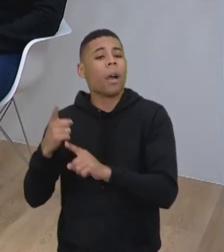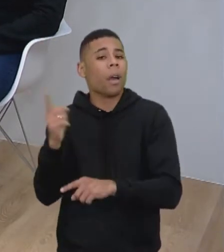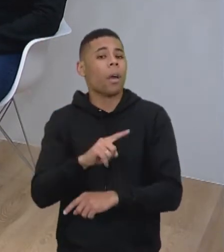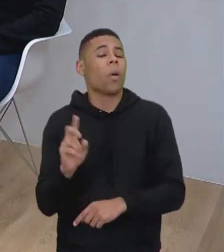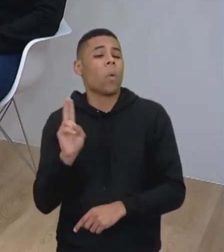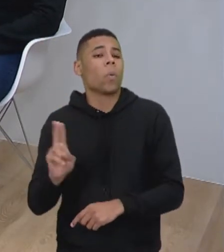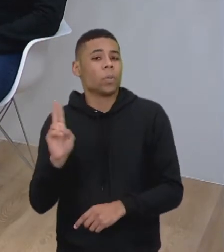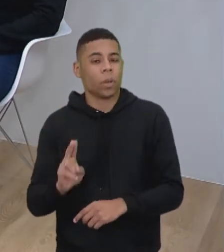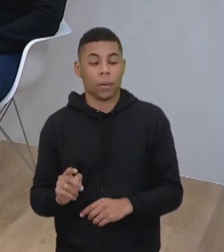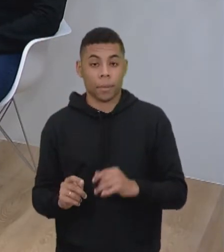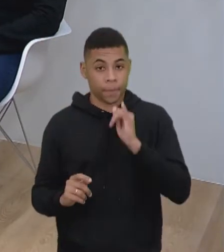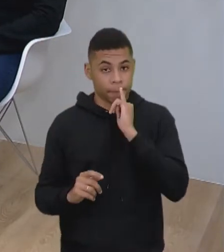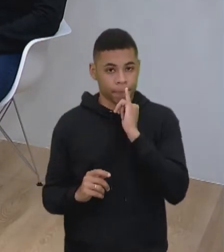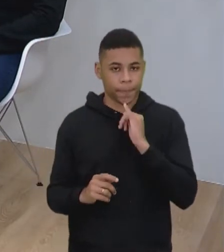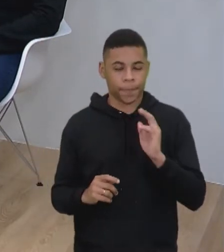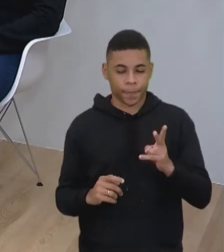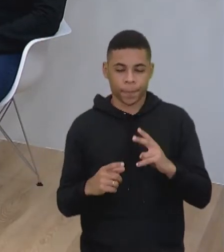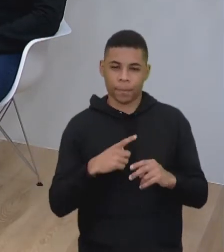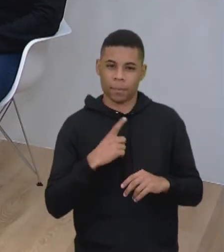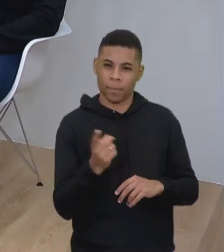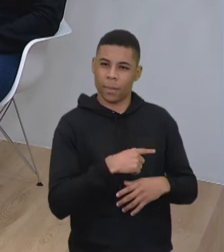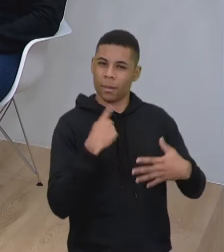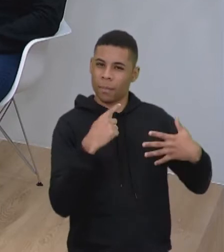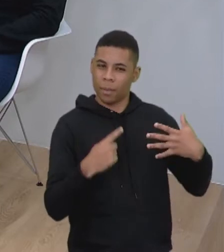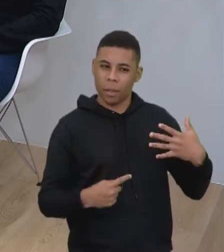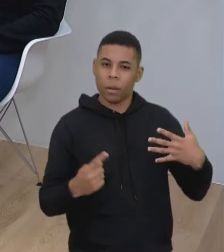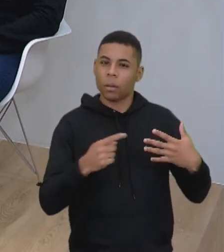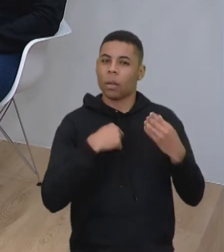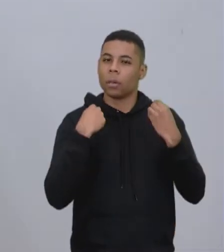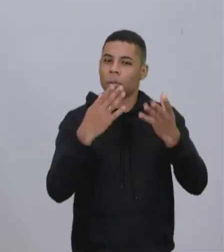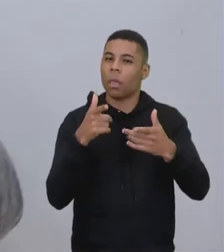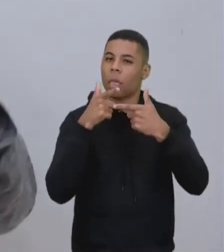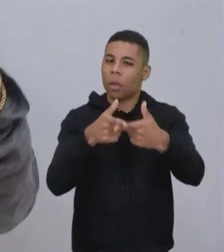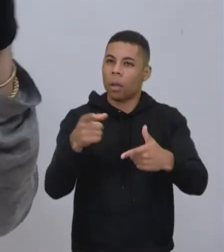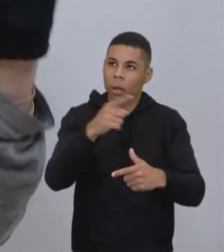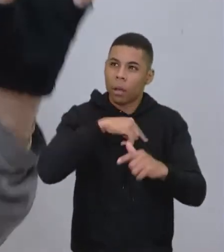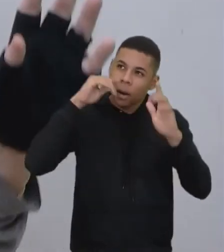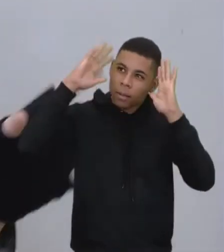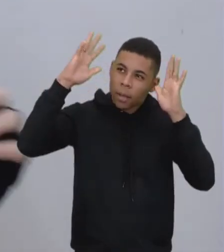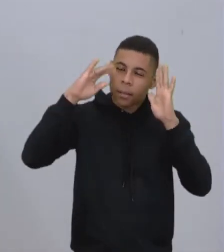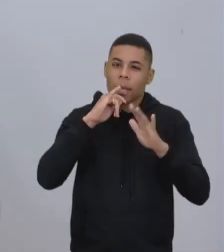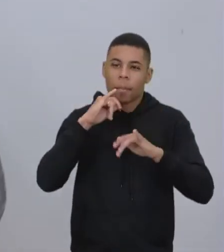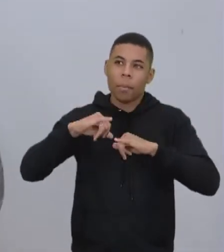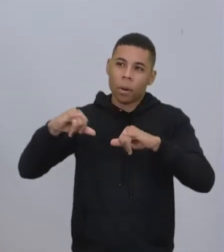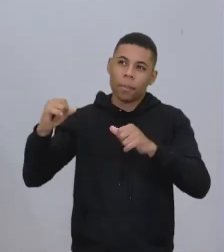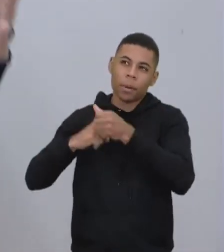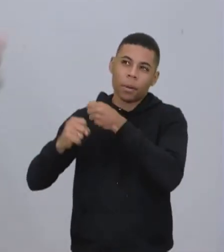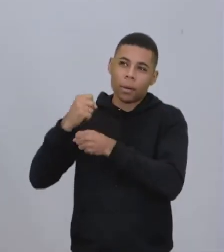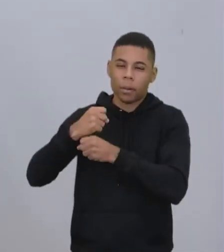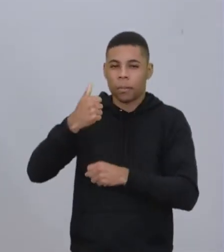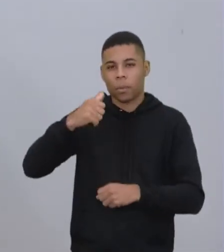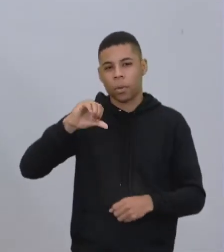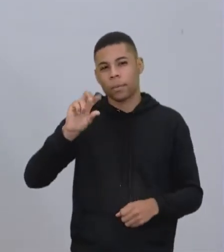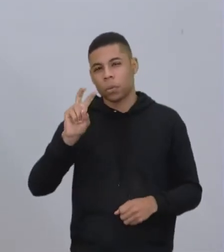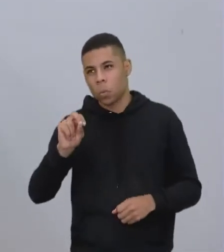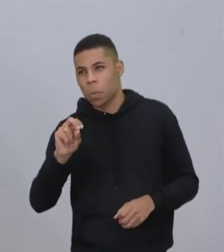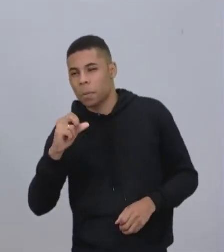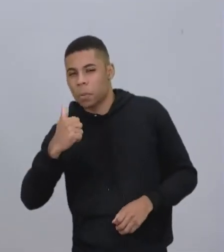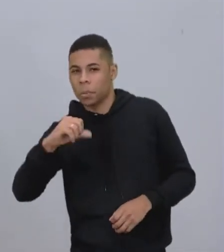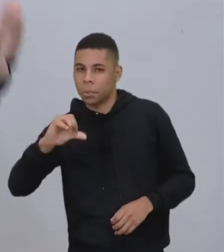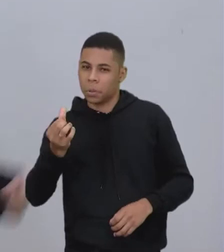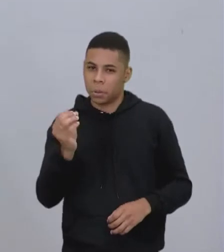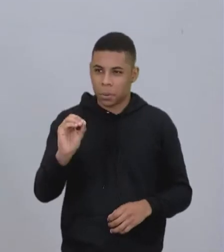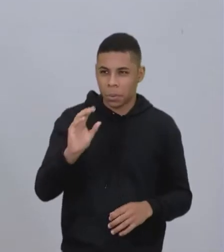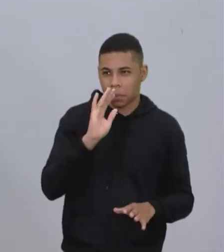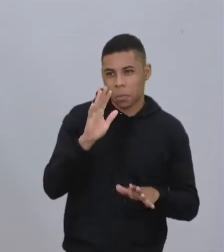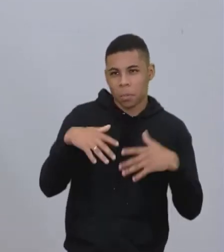uma análise, até no nosso componente propõe uma análise de propagandas lá da década de 60, de 50, aí